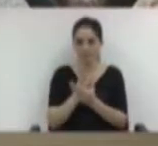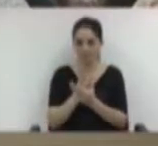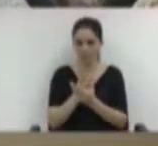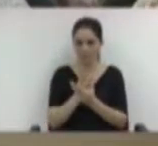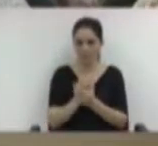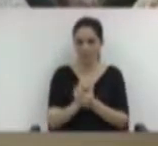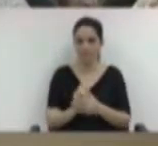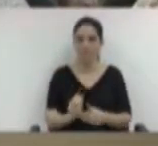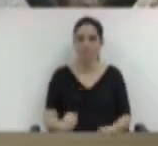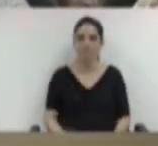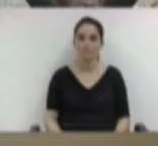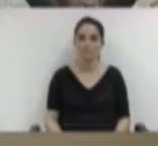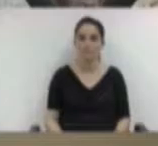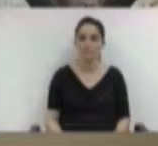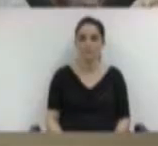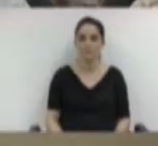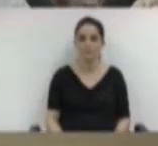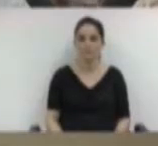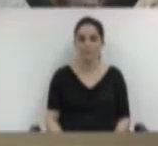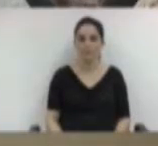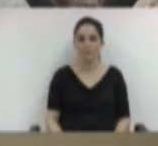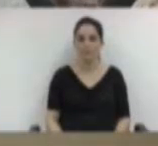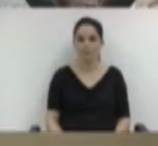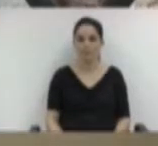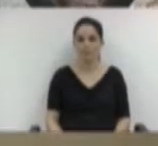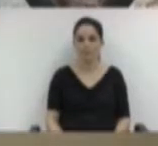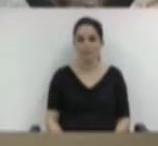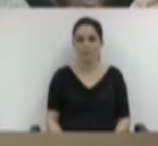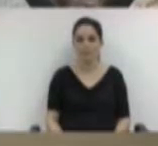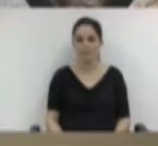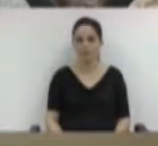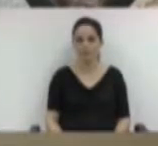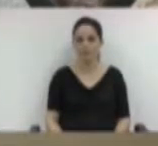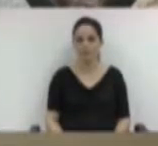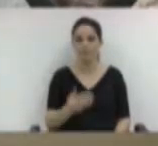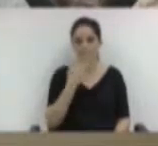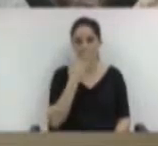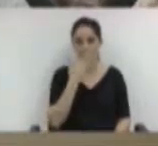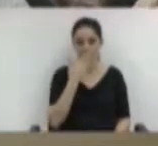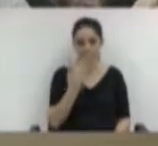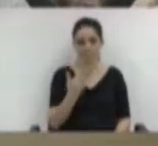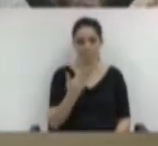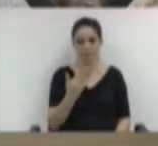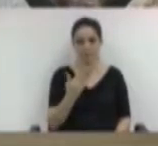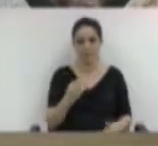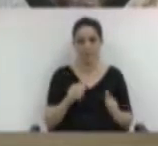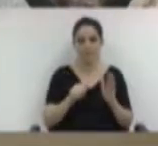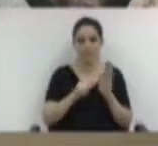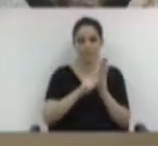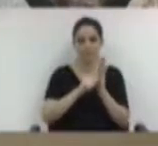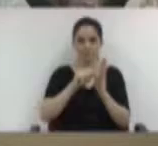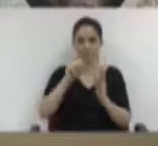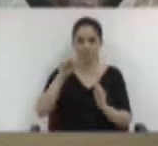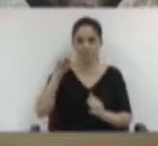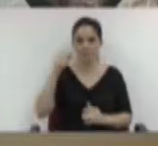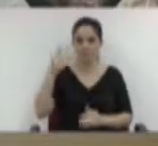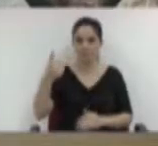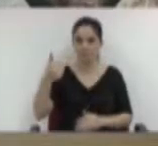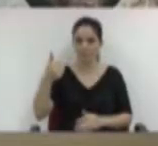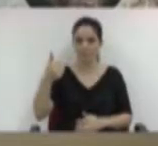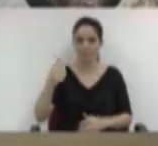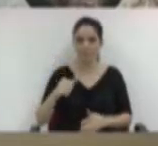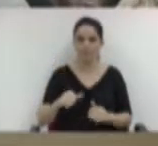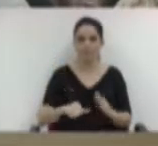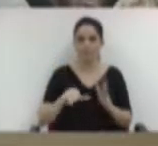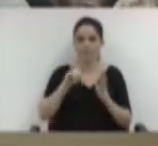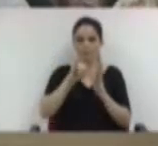Senhor presidente, venha a ilustre presença de Vossa Excelência, com fundamento no artigo 81, inciso